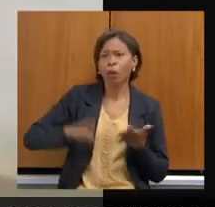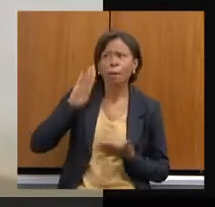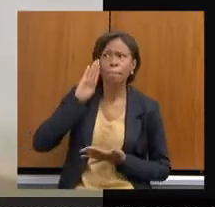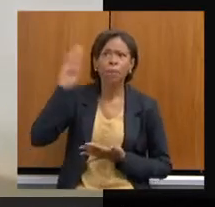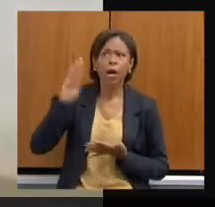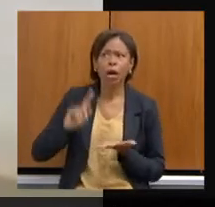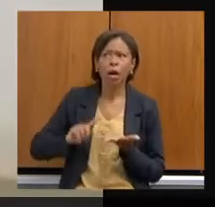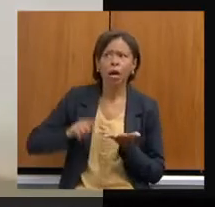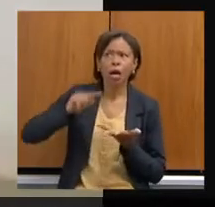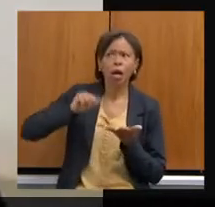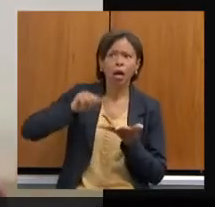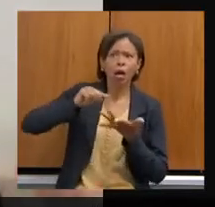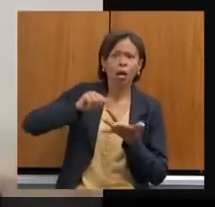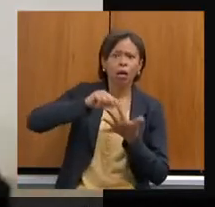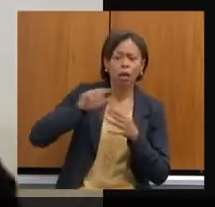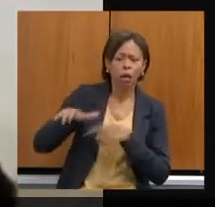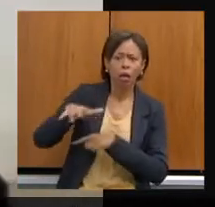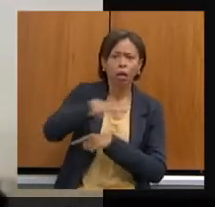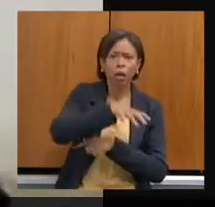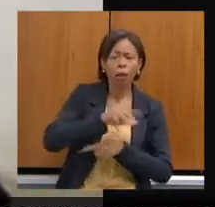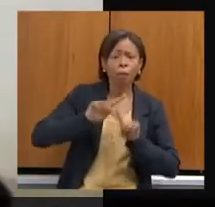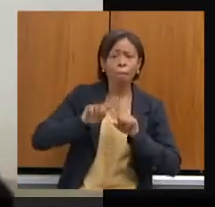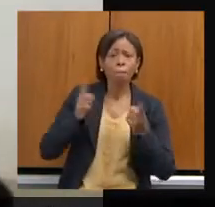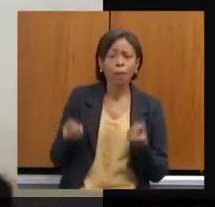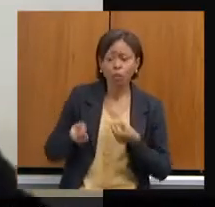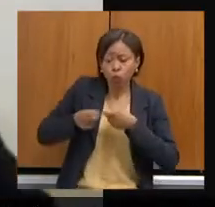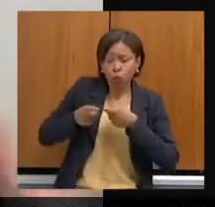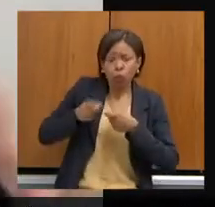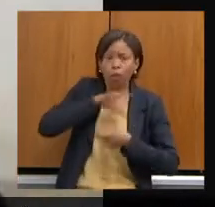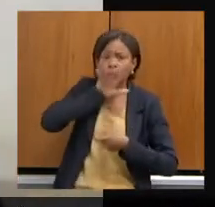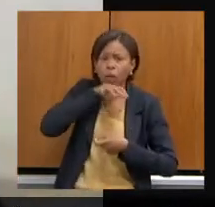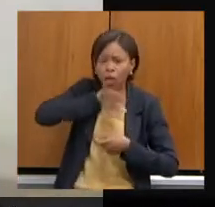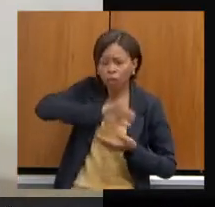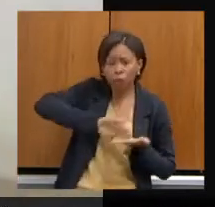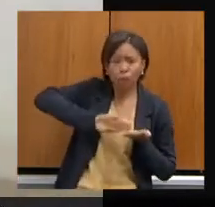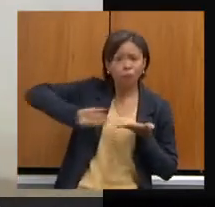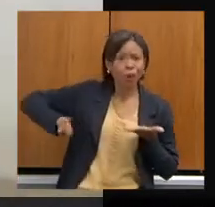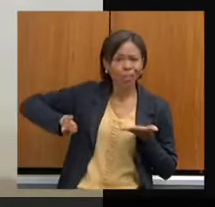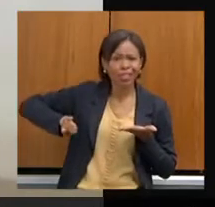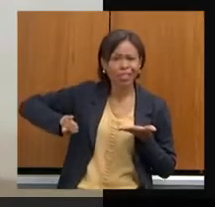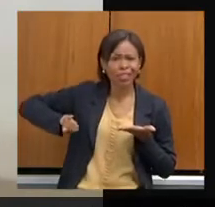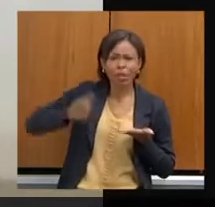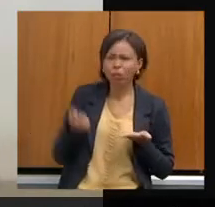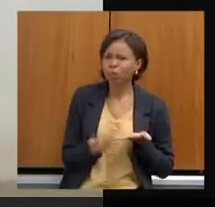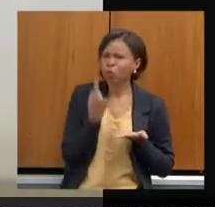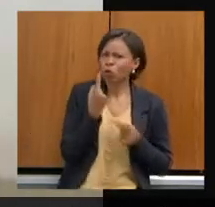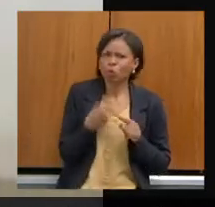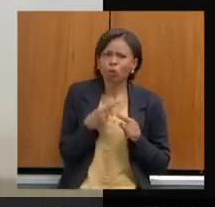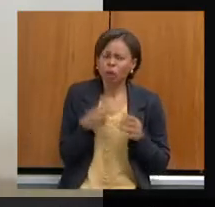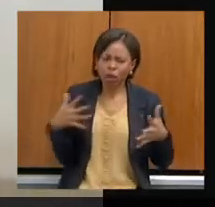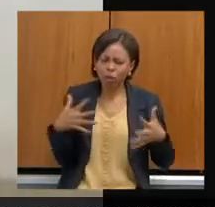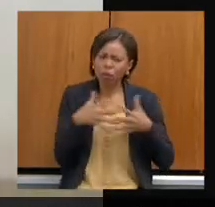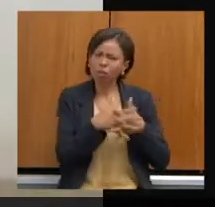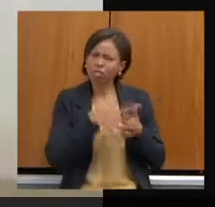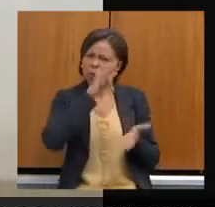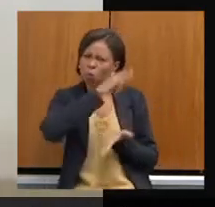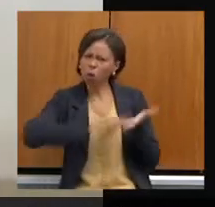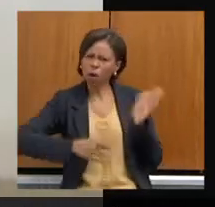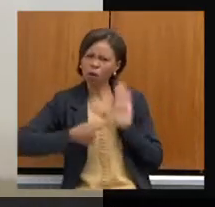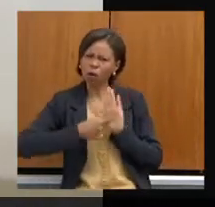principais agropecuária ficaram fora de forma assistida por falta de interpretação incorreta